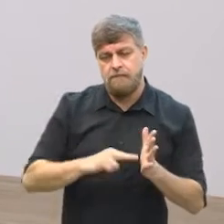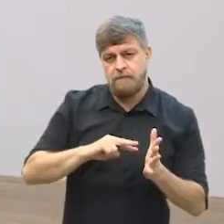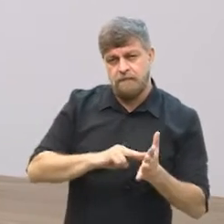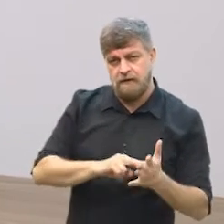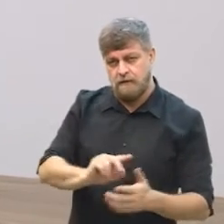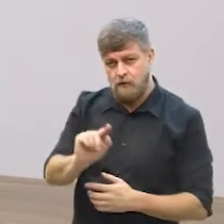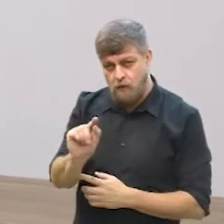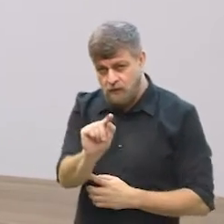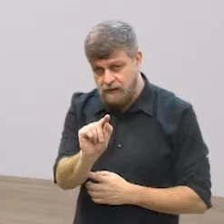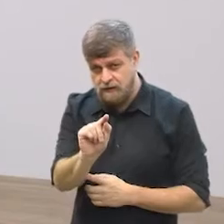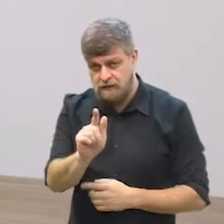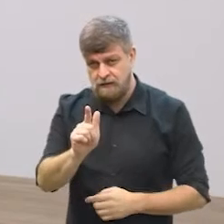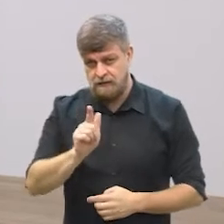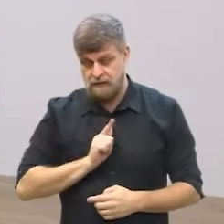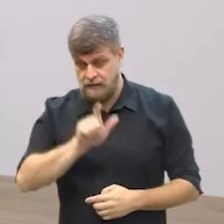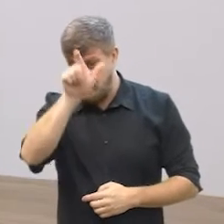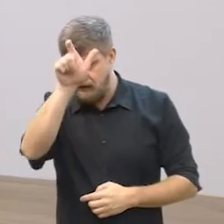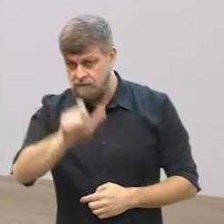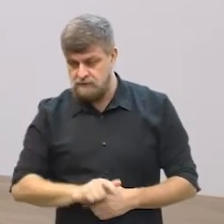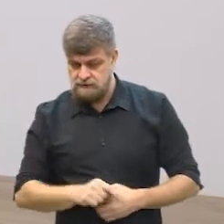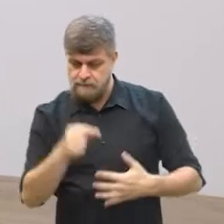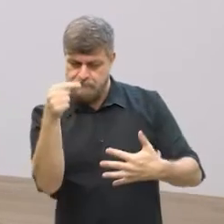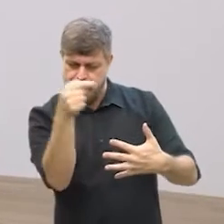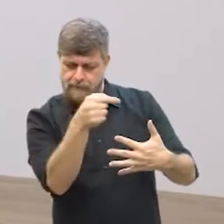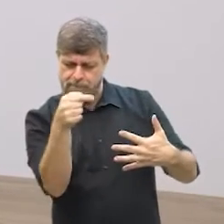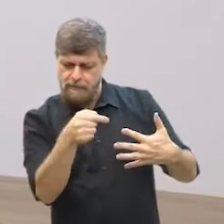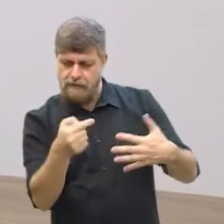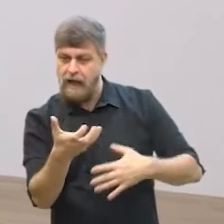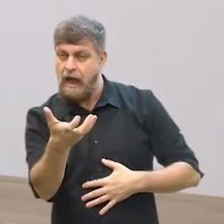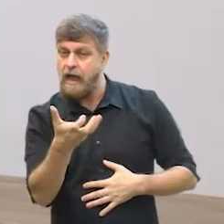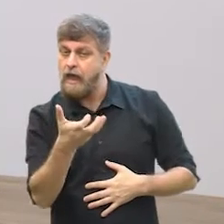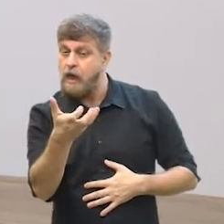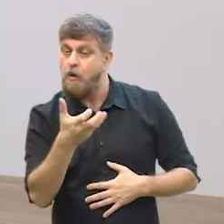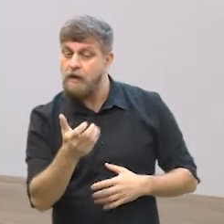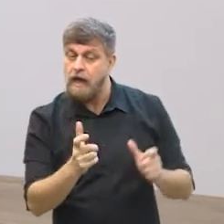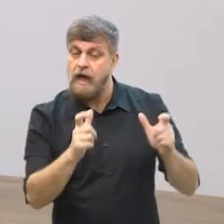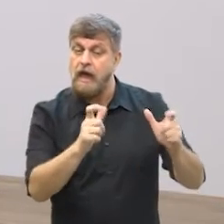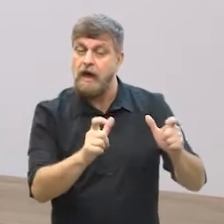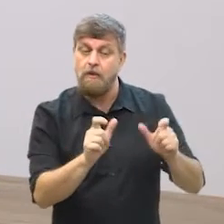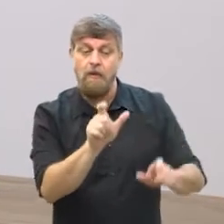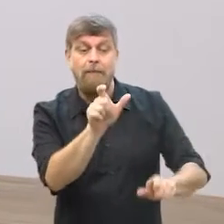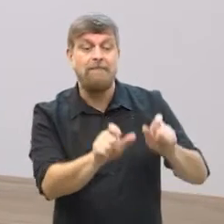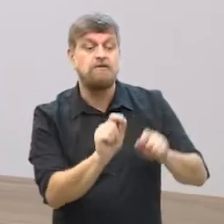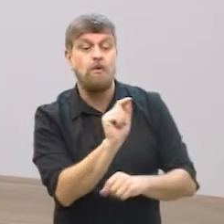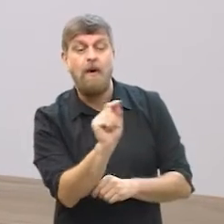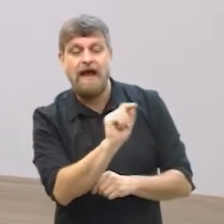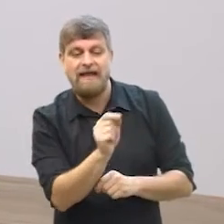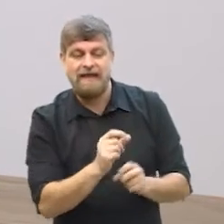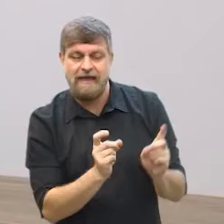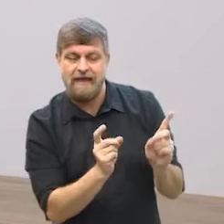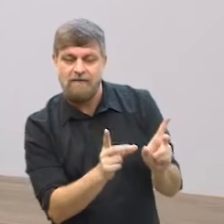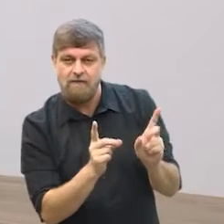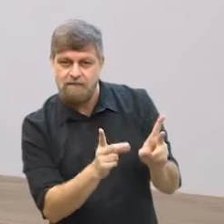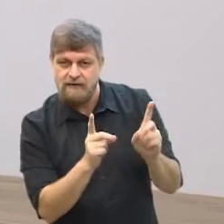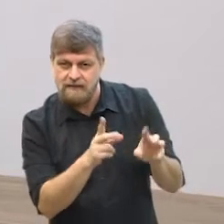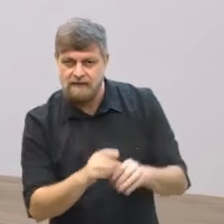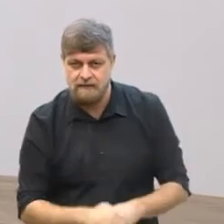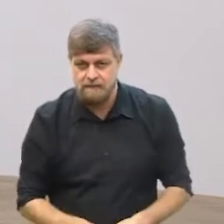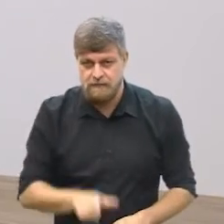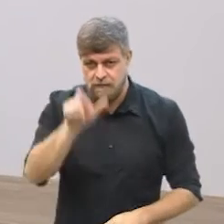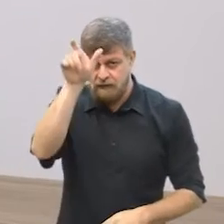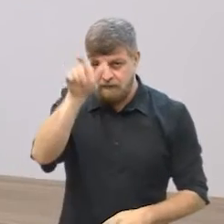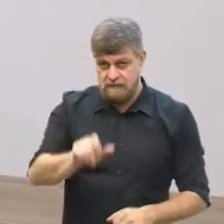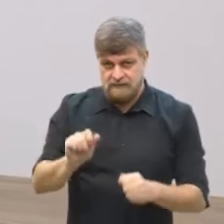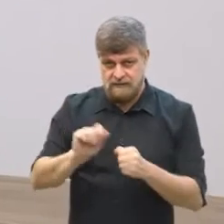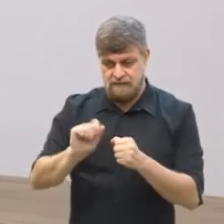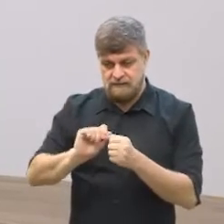que esse ponto de você definir o que se quer, onde se quer chegar e eventualmente até fazer